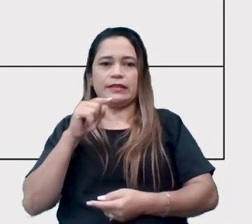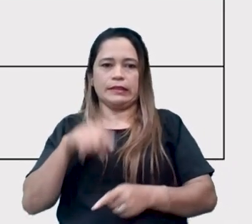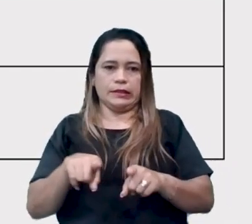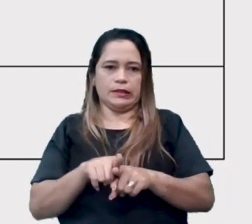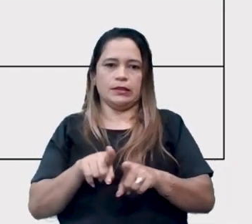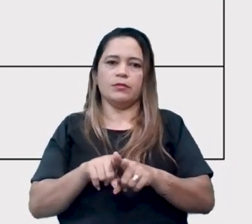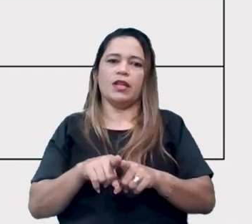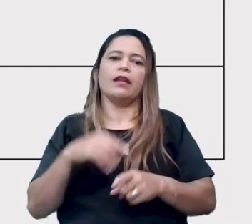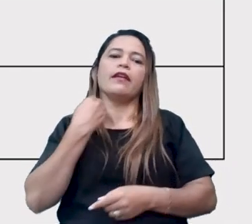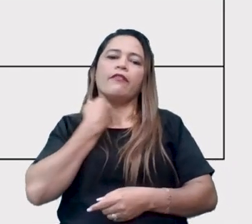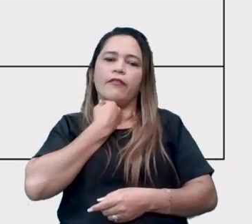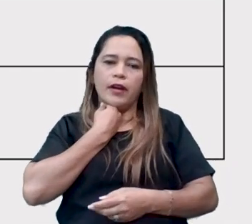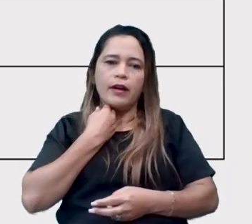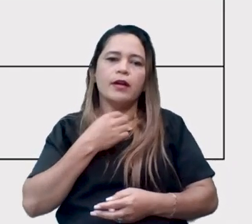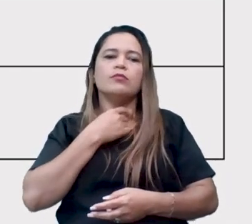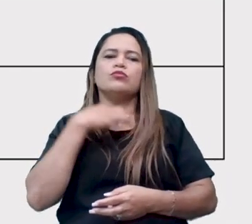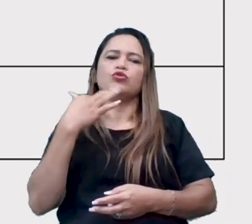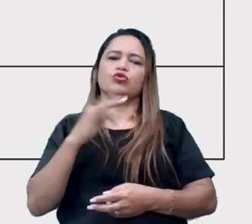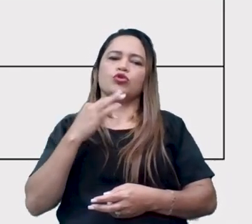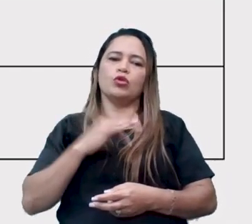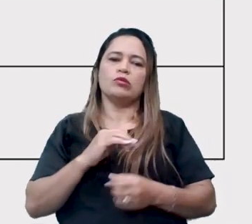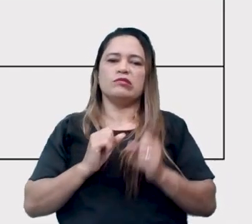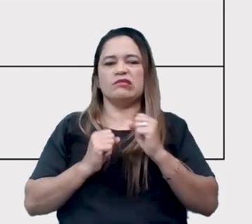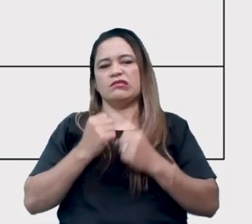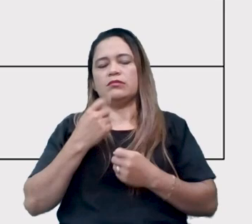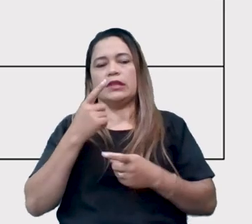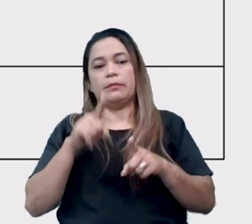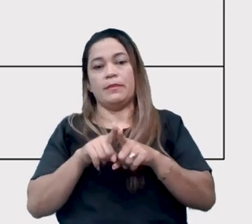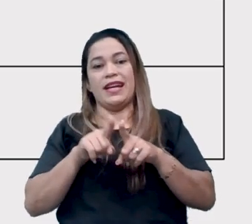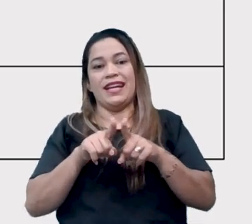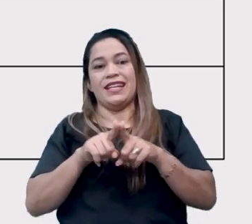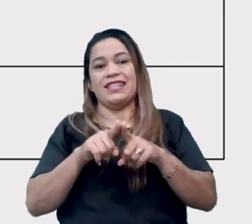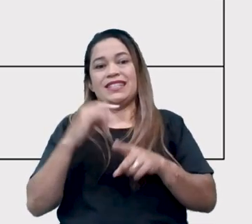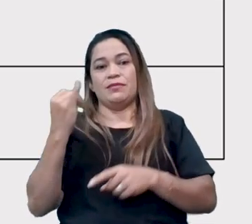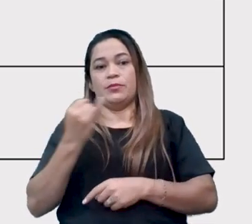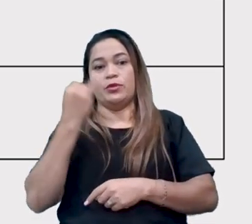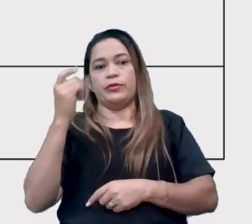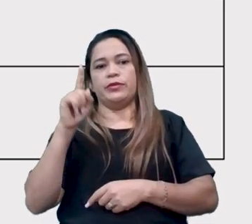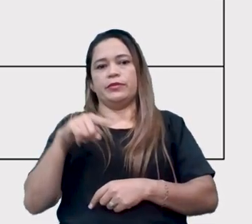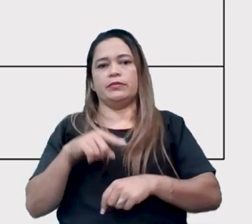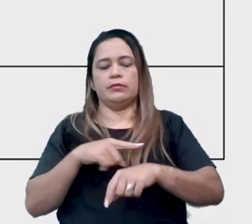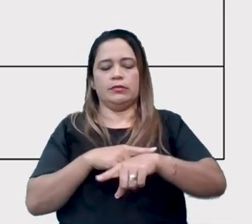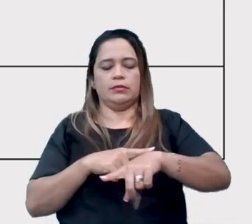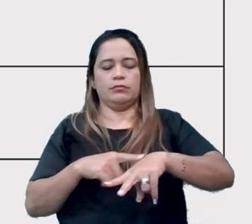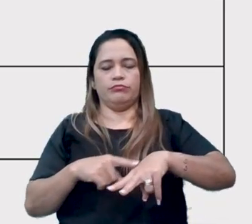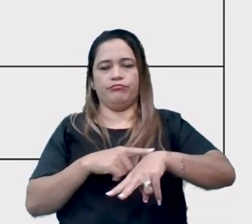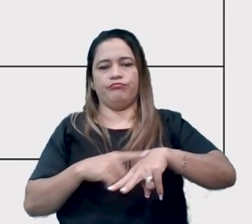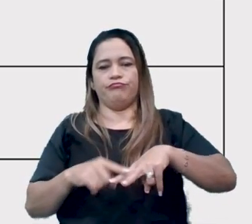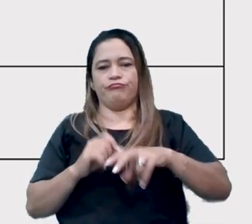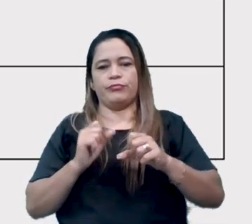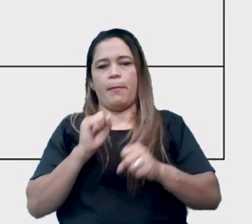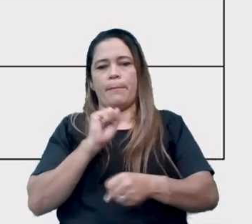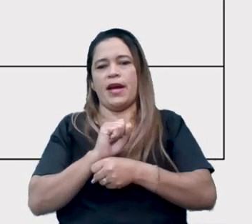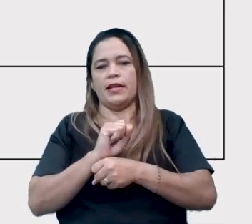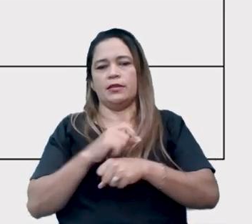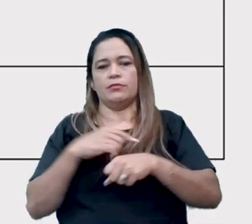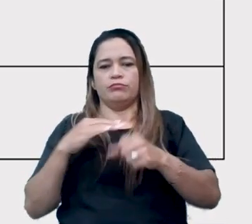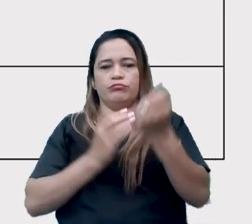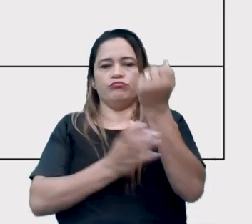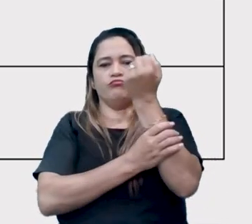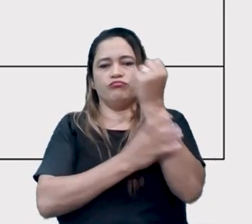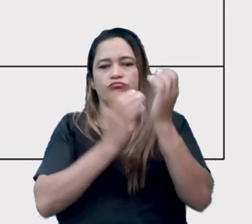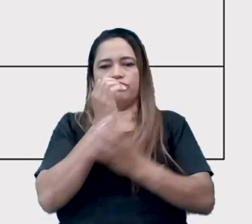causa febre, dor de garganta, fadiga, mas o mais importante nela é a paralisia muscular,